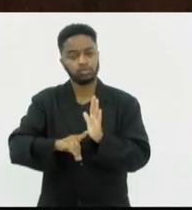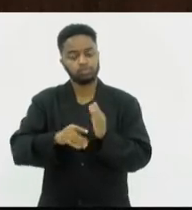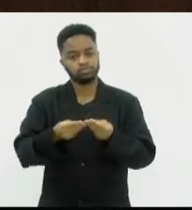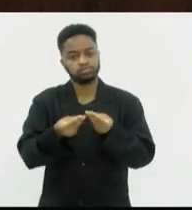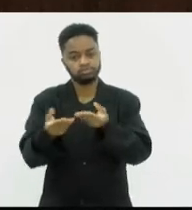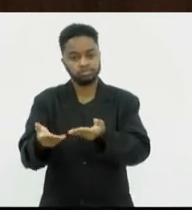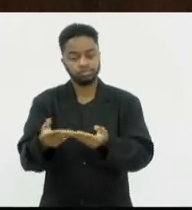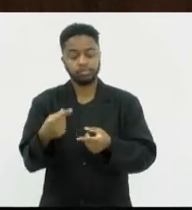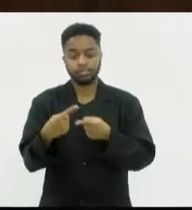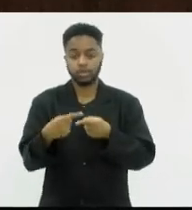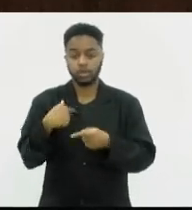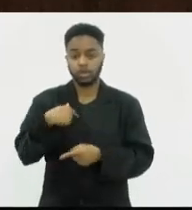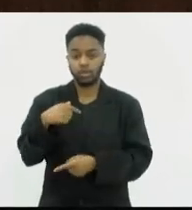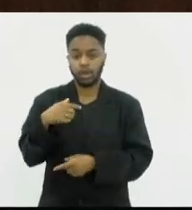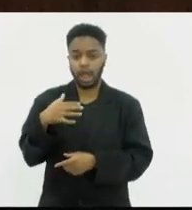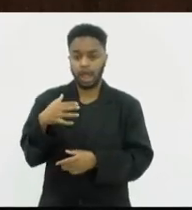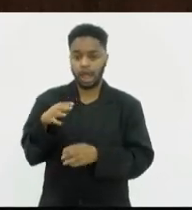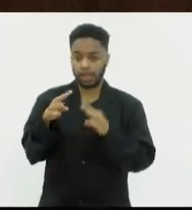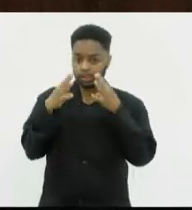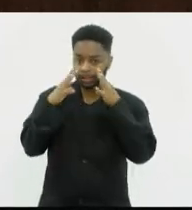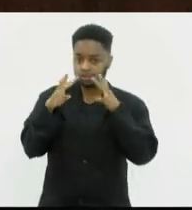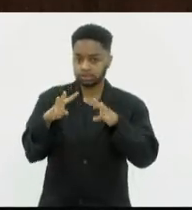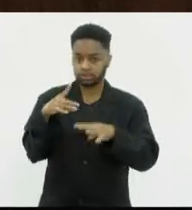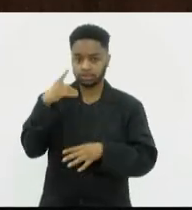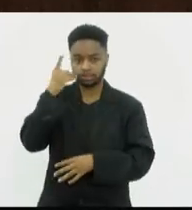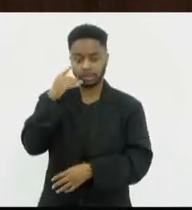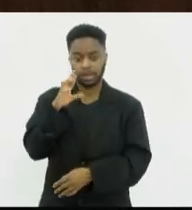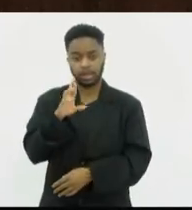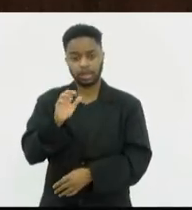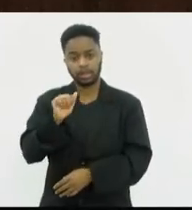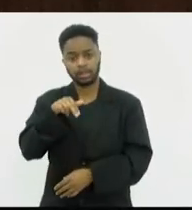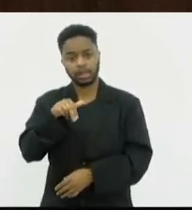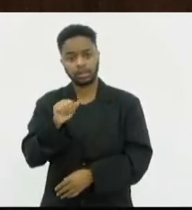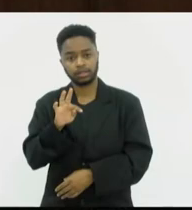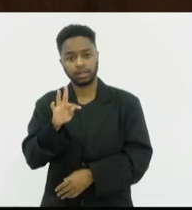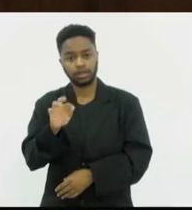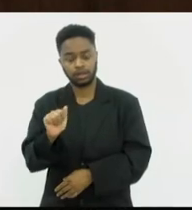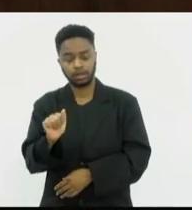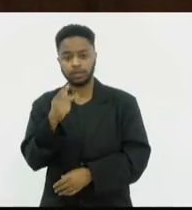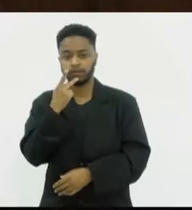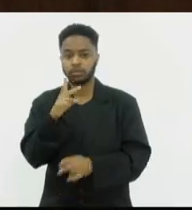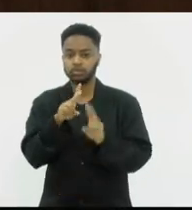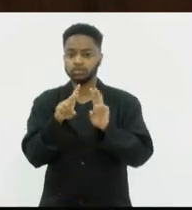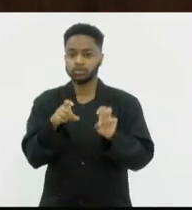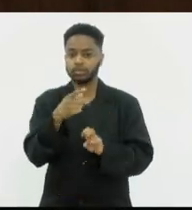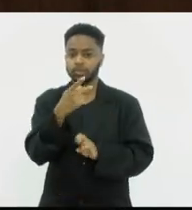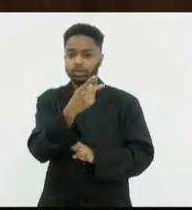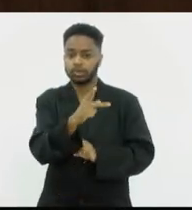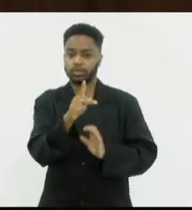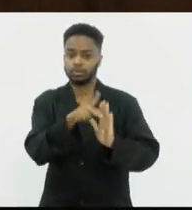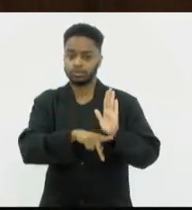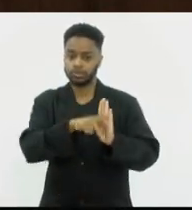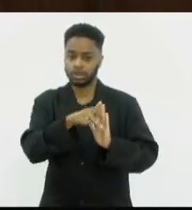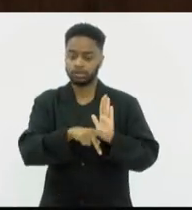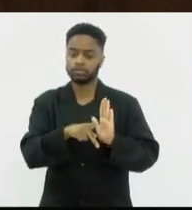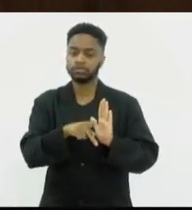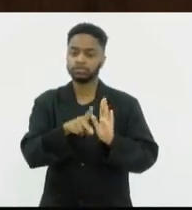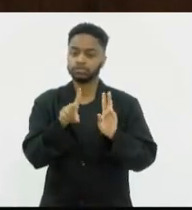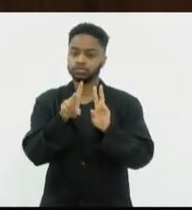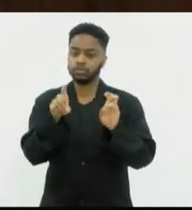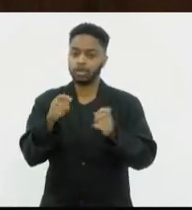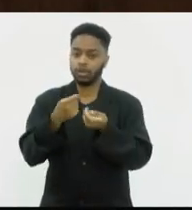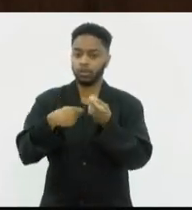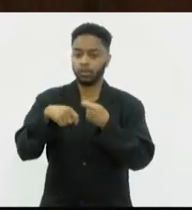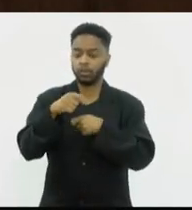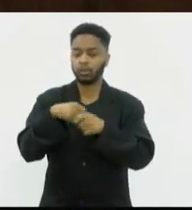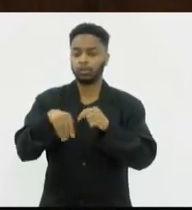Eu ouvia quando a deputada Renata Souza falava de um projeto dela, falando da economia do cuidado,